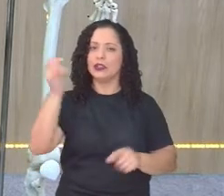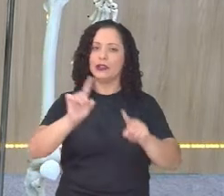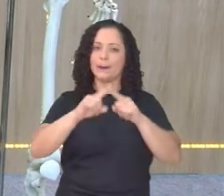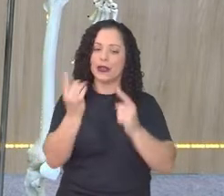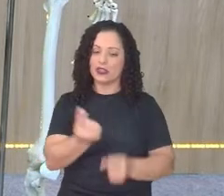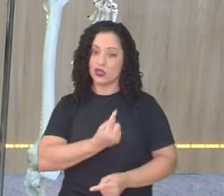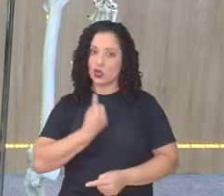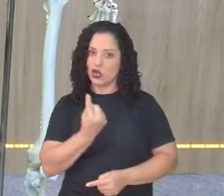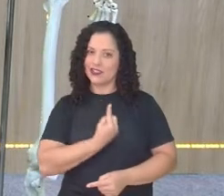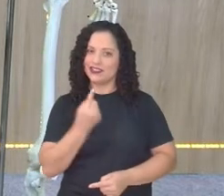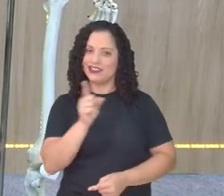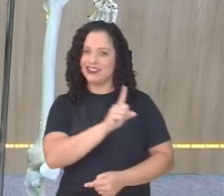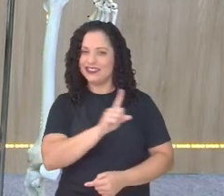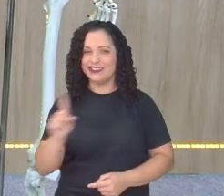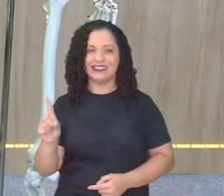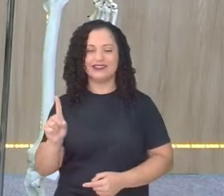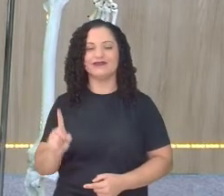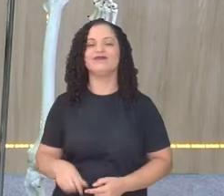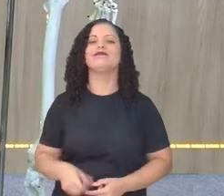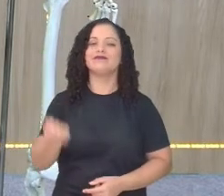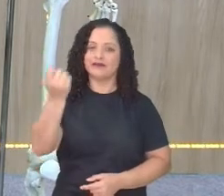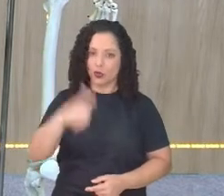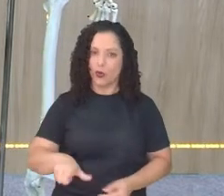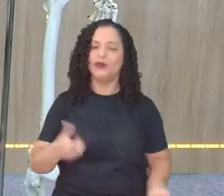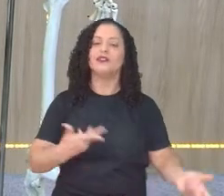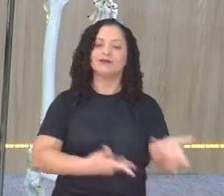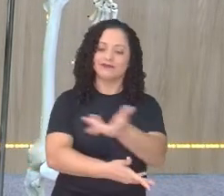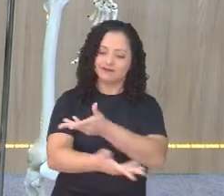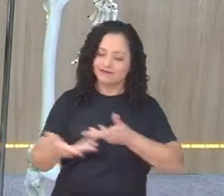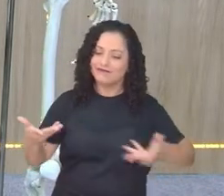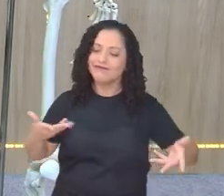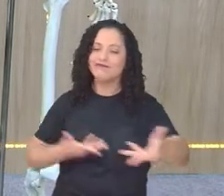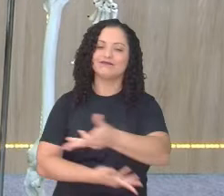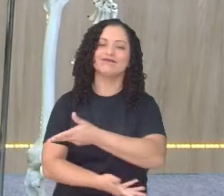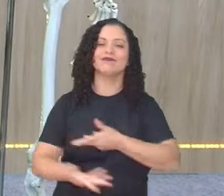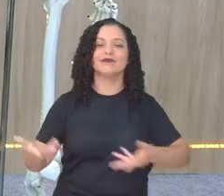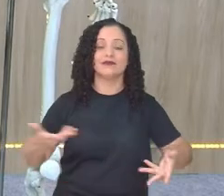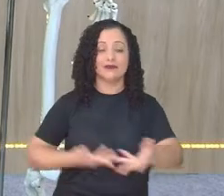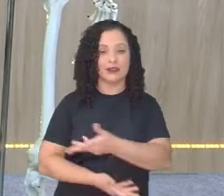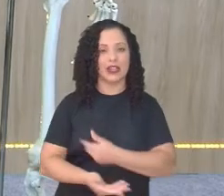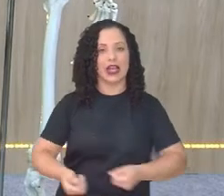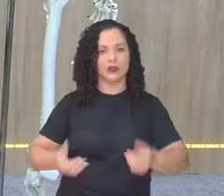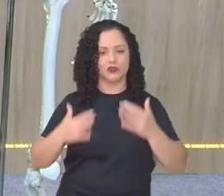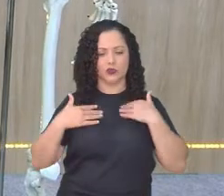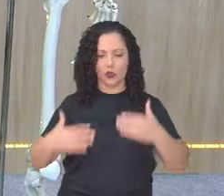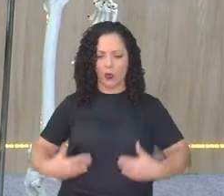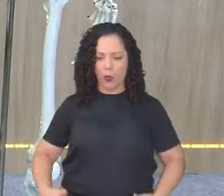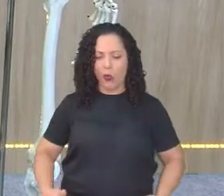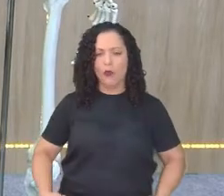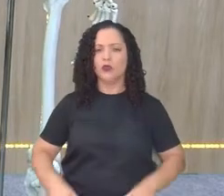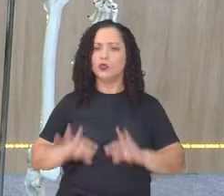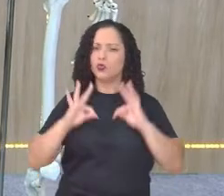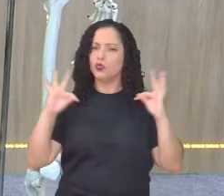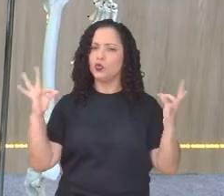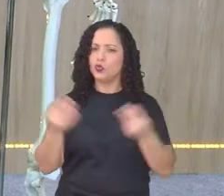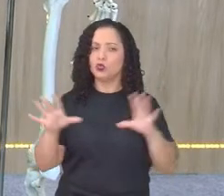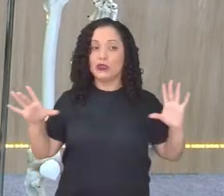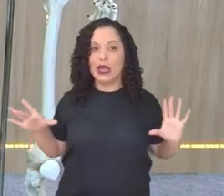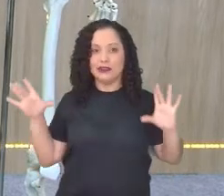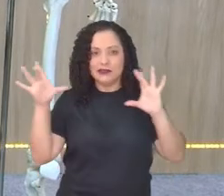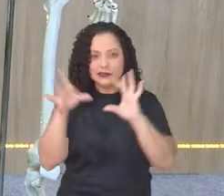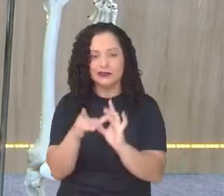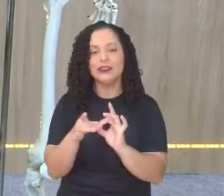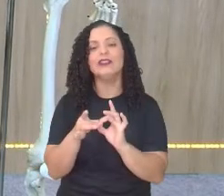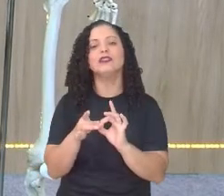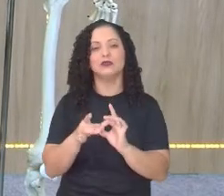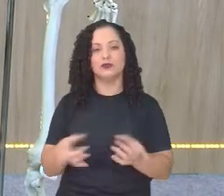trabalha sozinho. Mais uma vez, lembrando a vocês que o sistema circulatório, como todos os outros, eles trabalham de forma integrada,